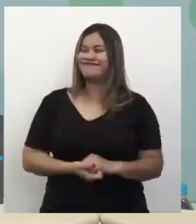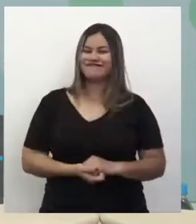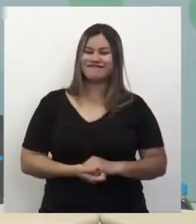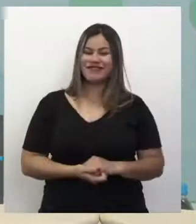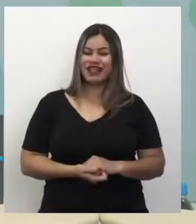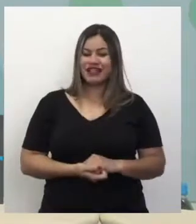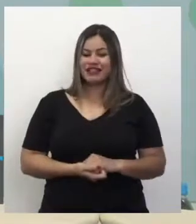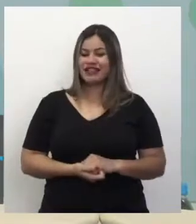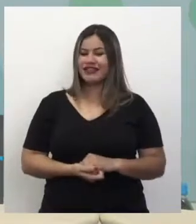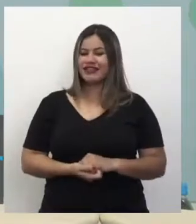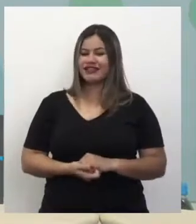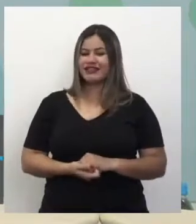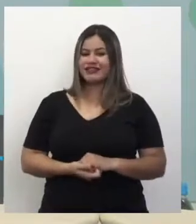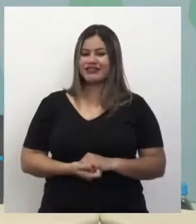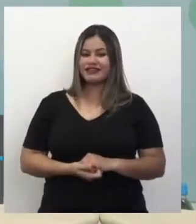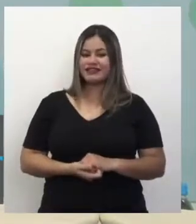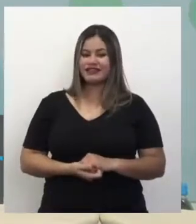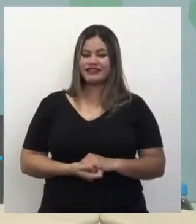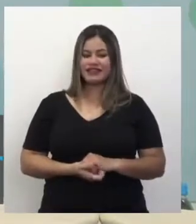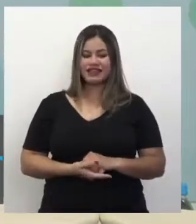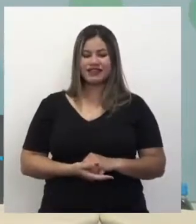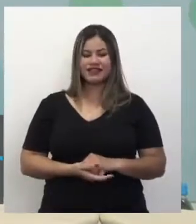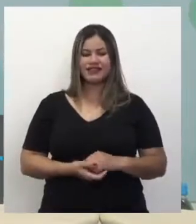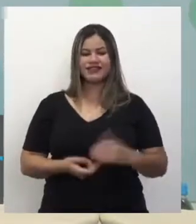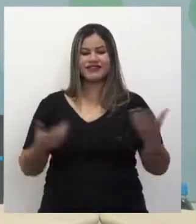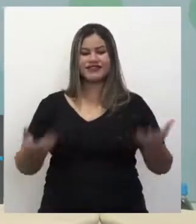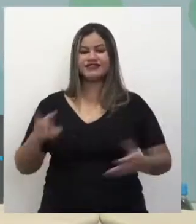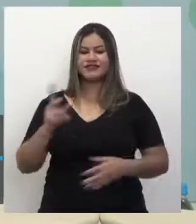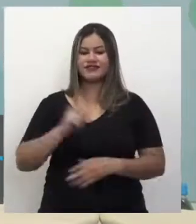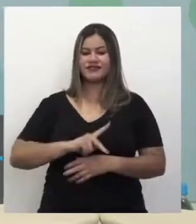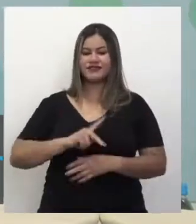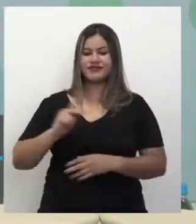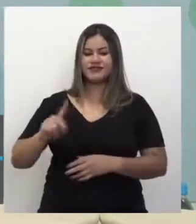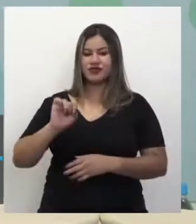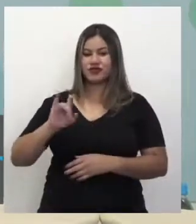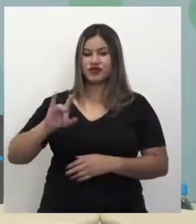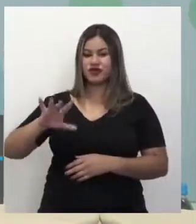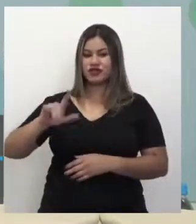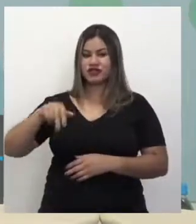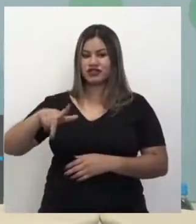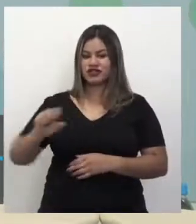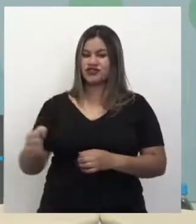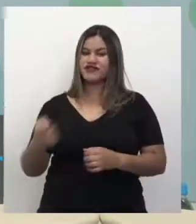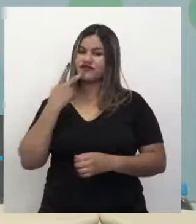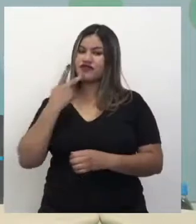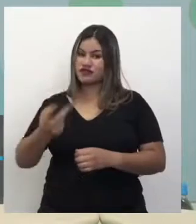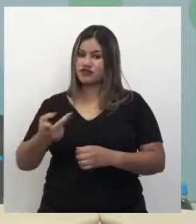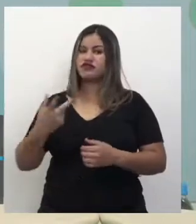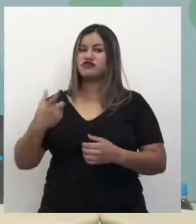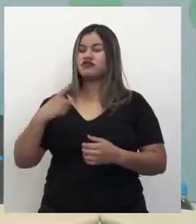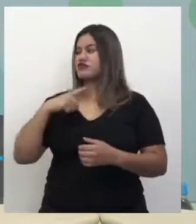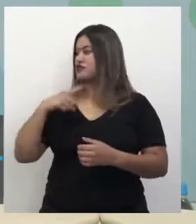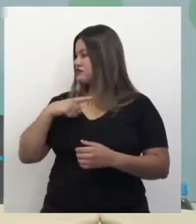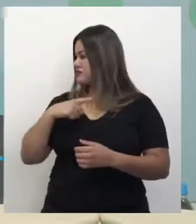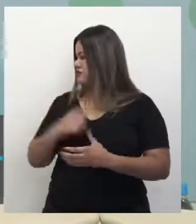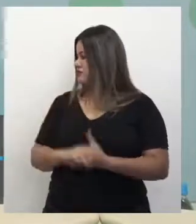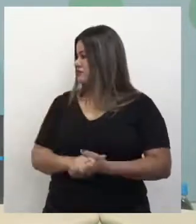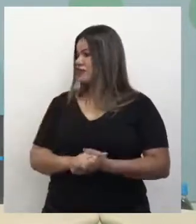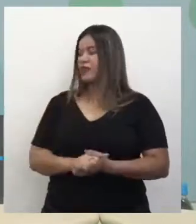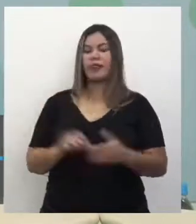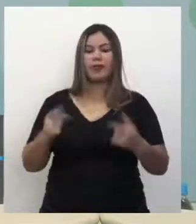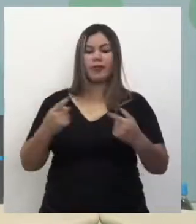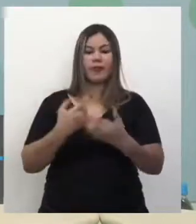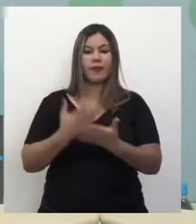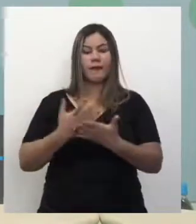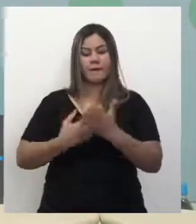você essa aula, né? A professora Solange dizendo, parabéns a todos pelas interações no chat. Parabéns, professores, pela aula sobre o